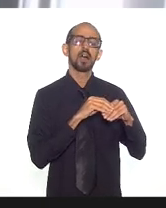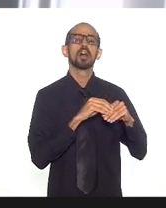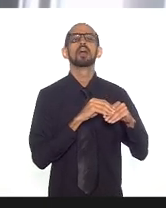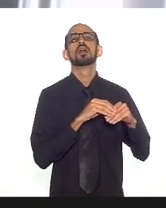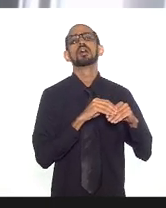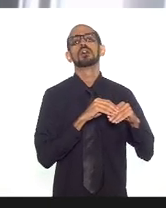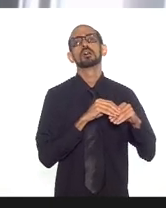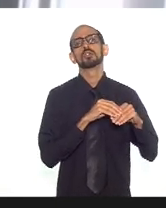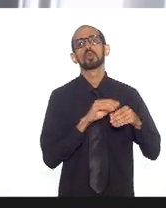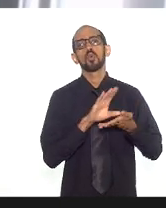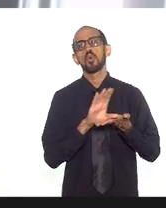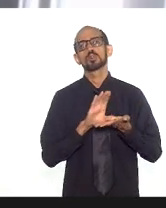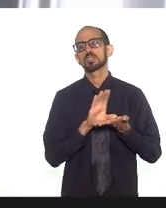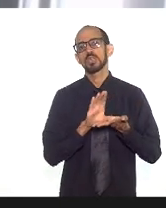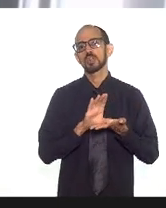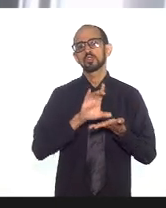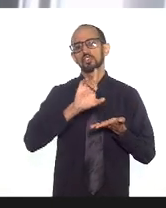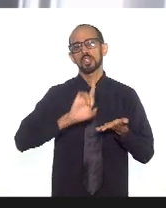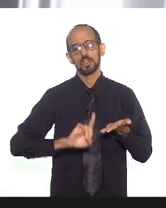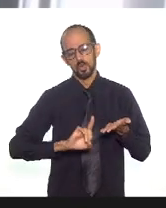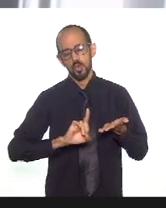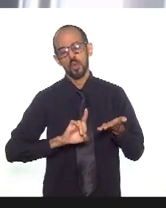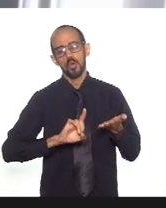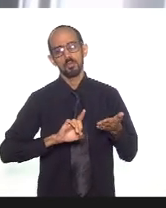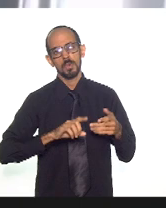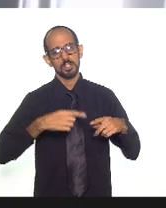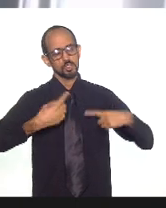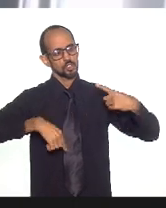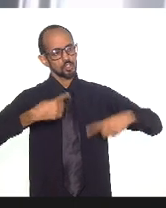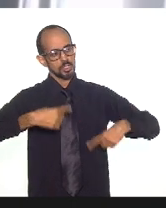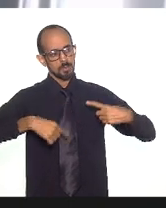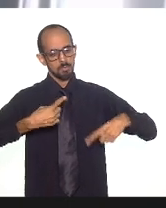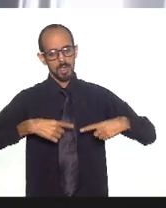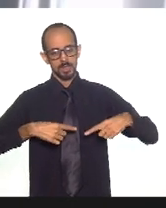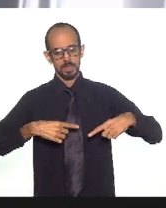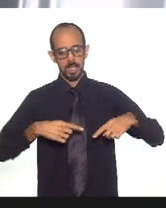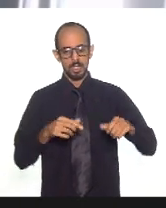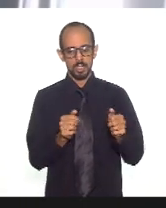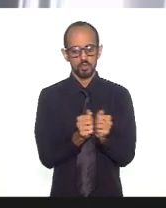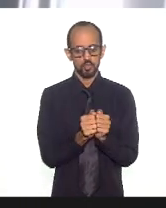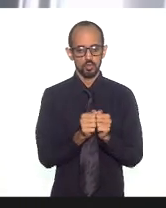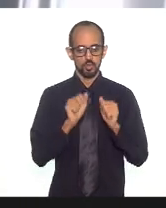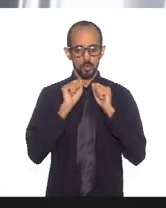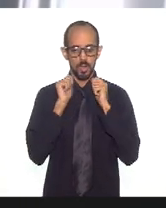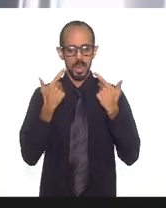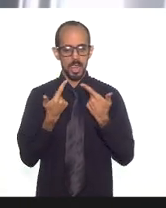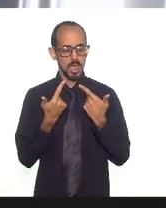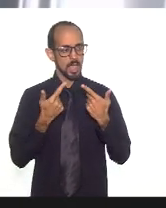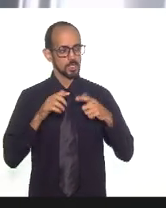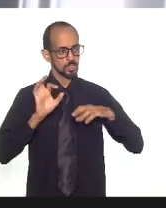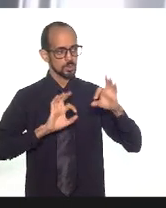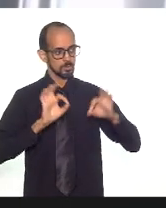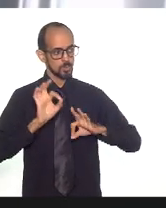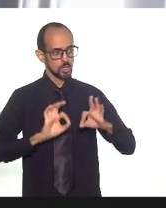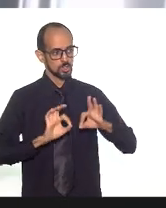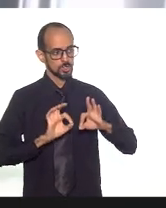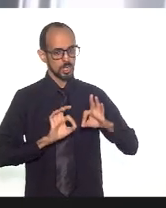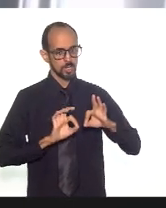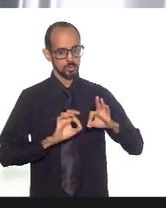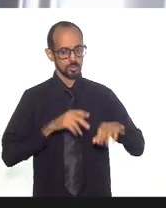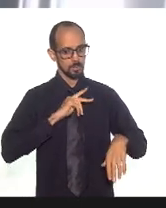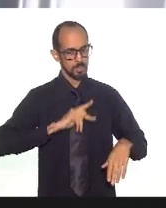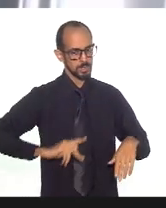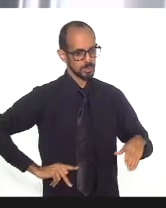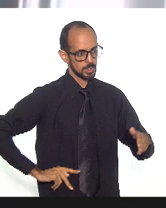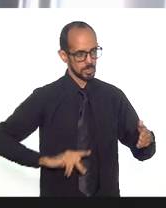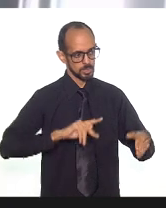extraordinária do Conselho Diretor, para que a gente pudesse debater aqui com as comissões da Alerj esse projeto da presidência da Fundação, né?